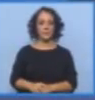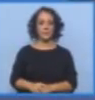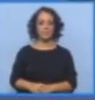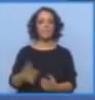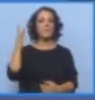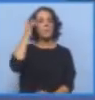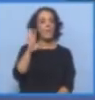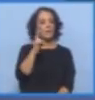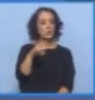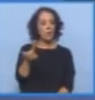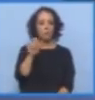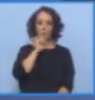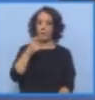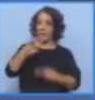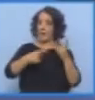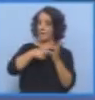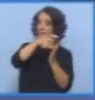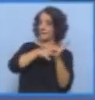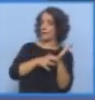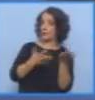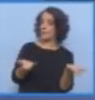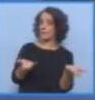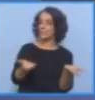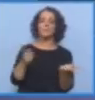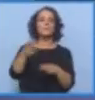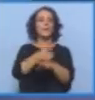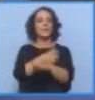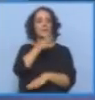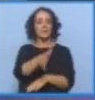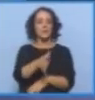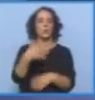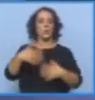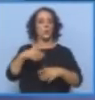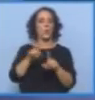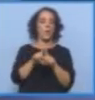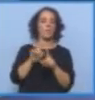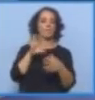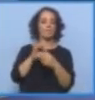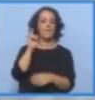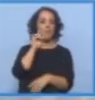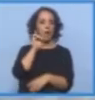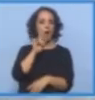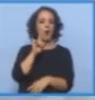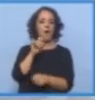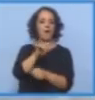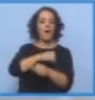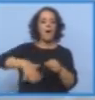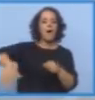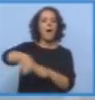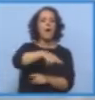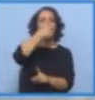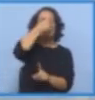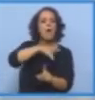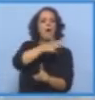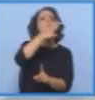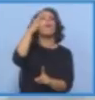Padre João, pedia-lhe a sua análise a este texto, desde logo, e como há pouco referia, valorizando o ambiente, a Galileia, onde se passa o que